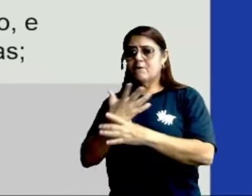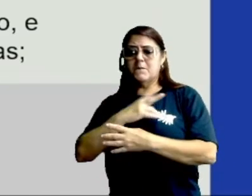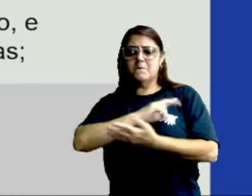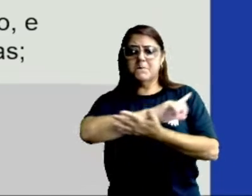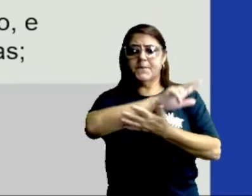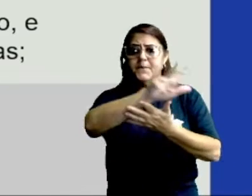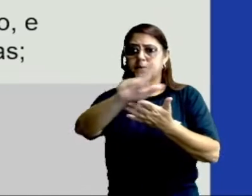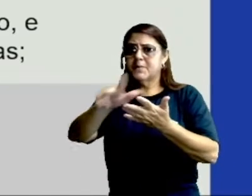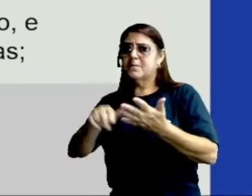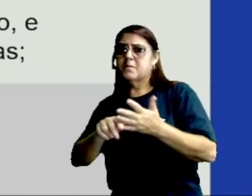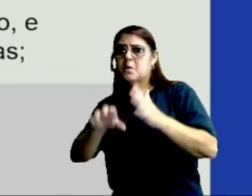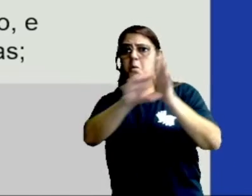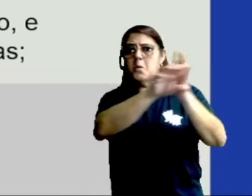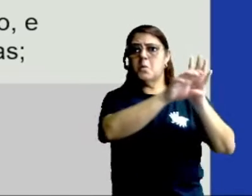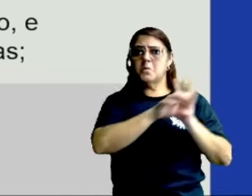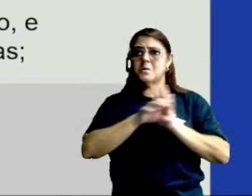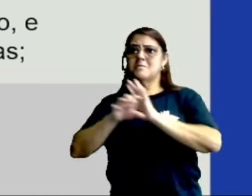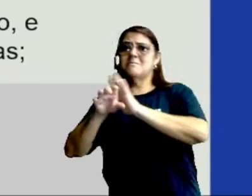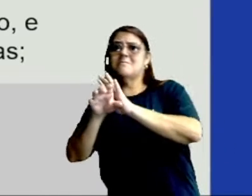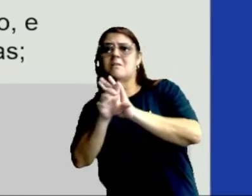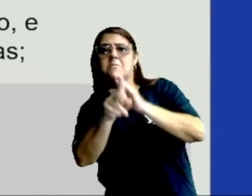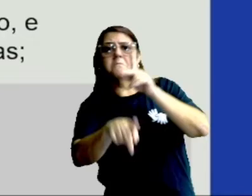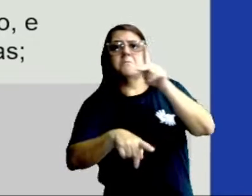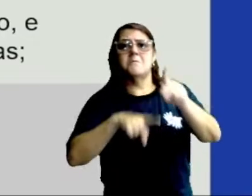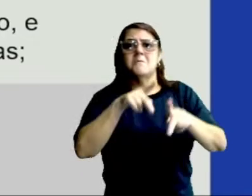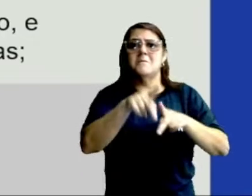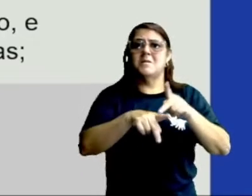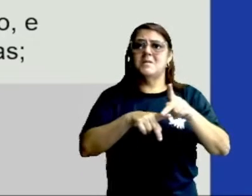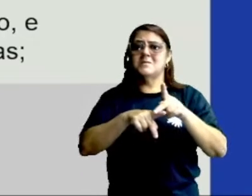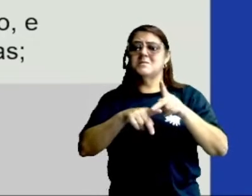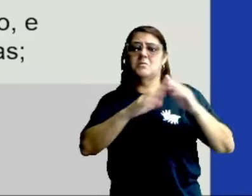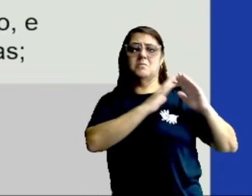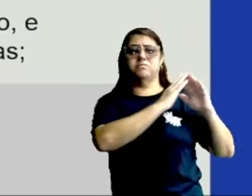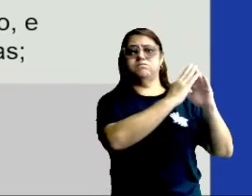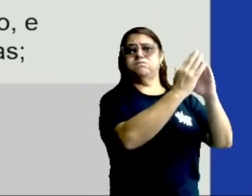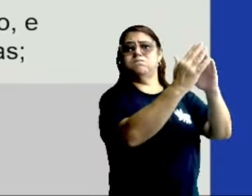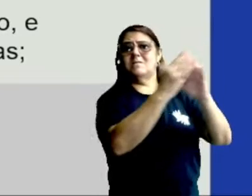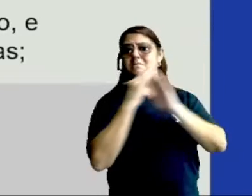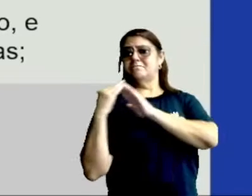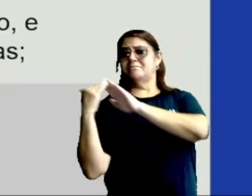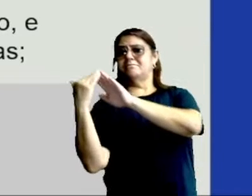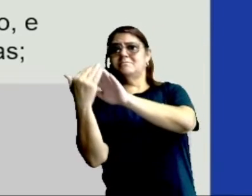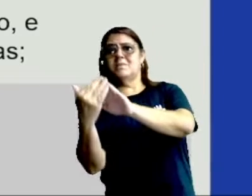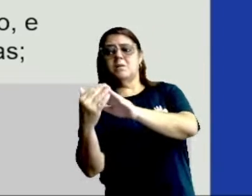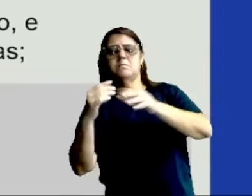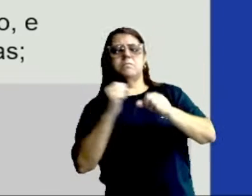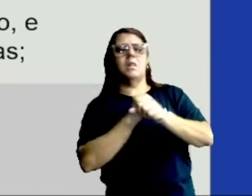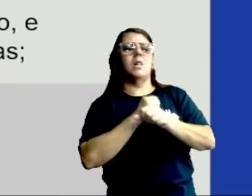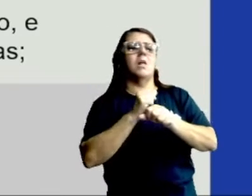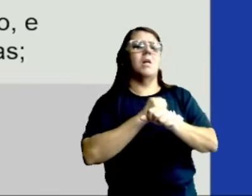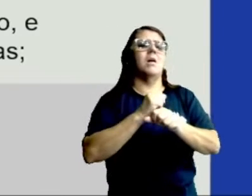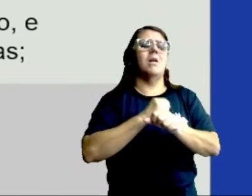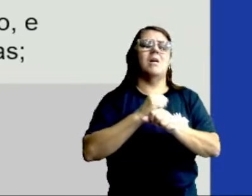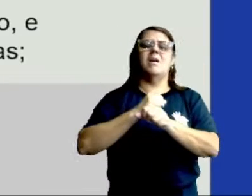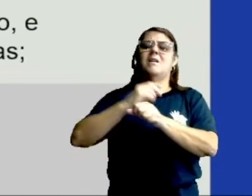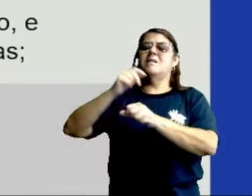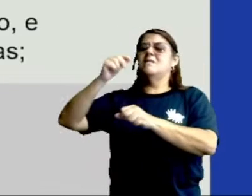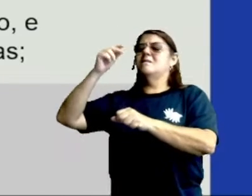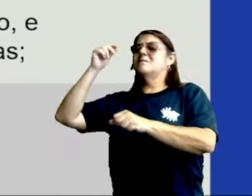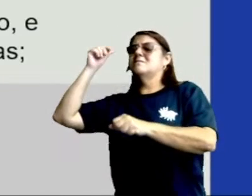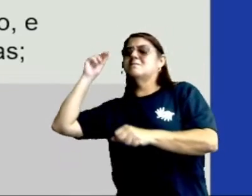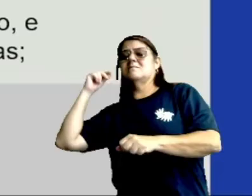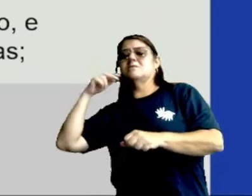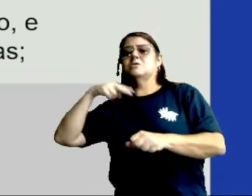diversas populações que estavam ali em torno deste Rio durante milhares de anos então durante milhares de anos